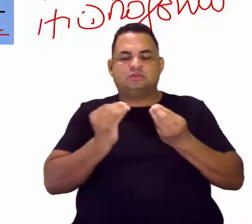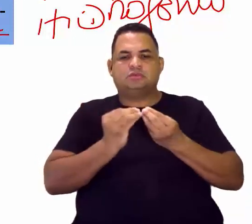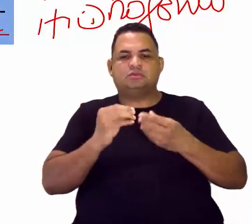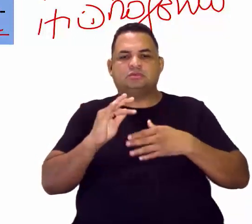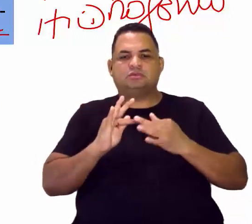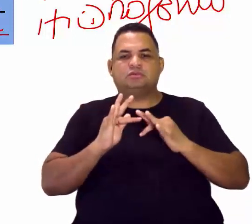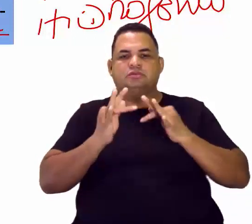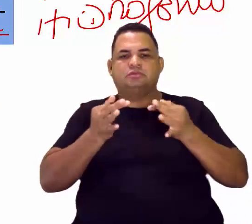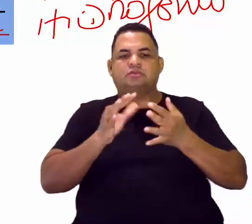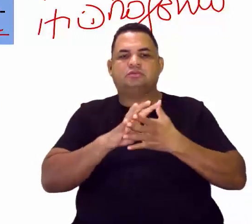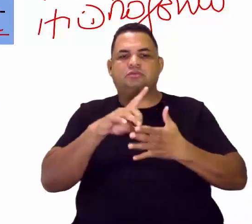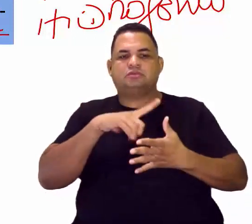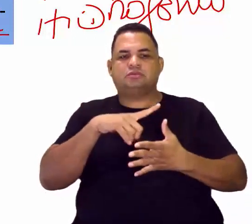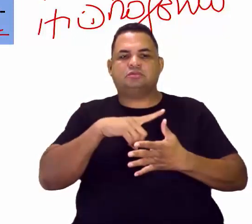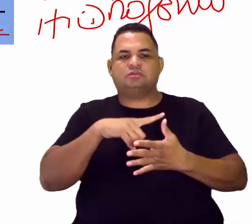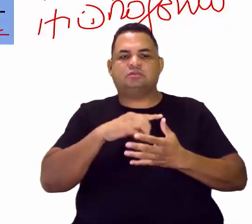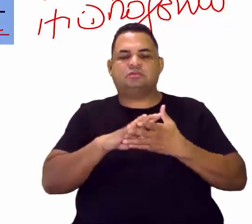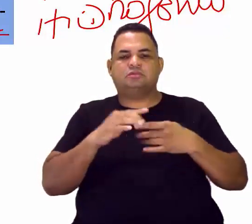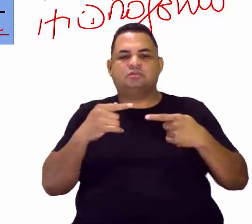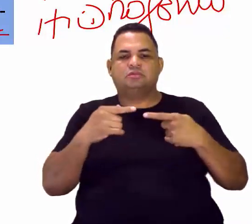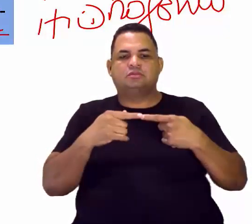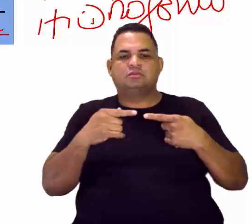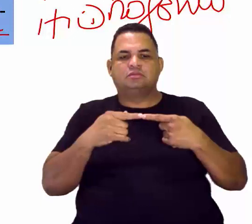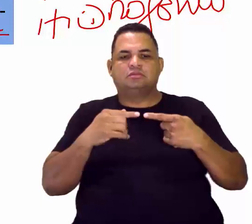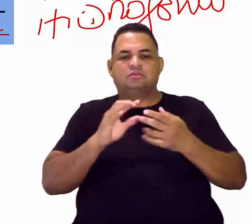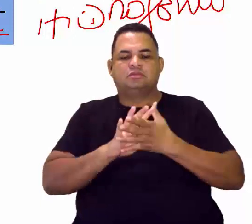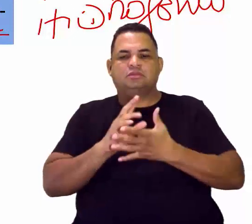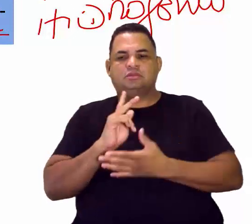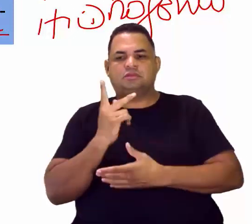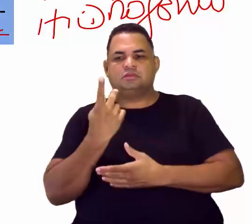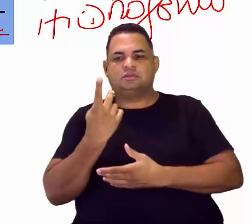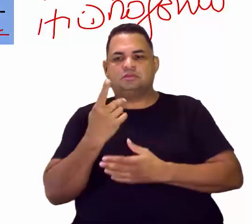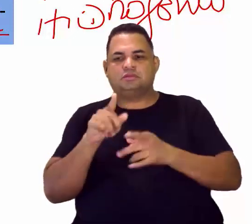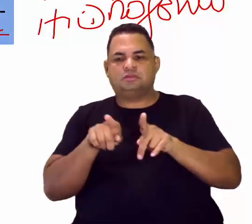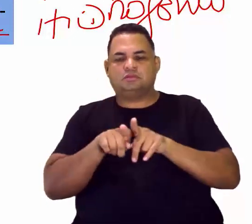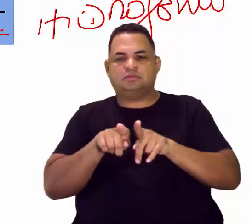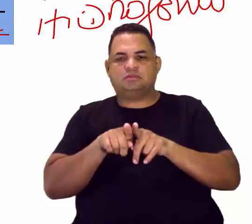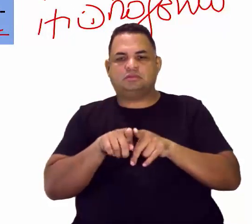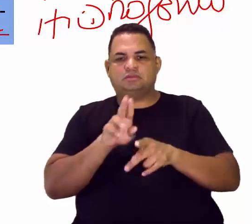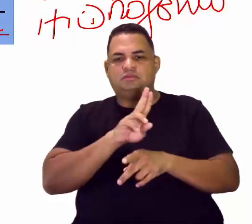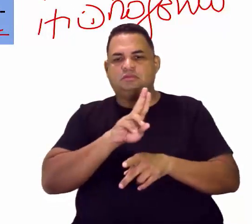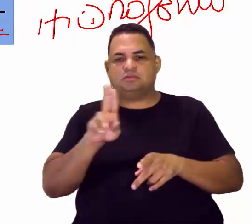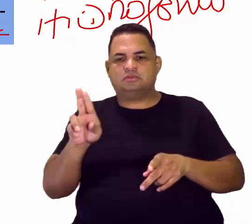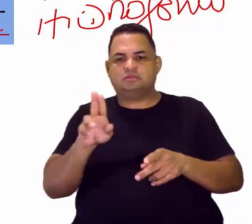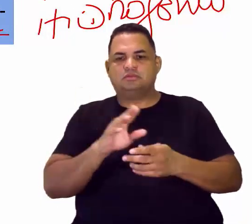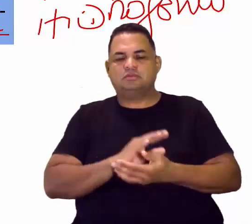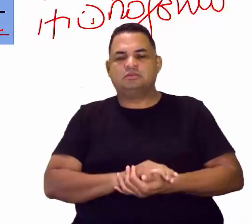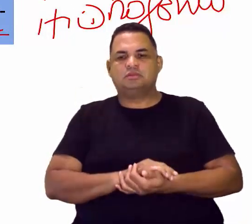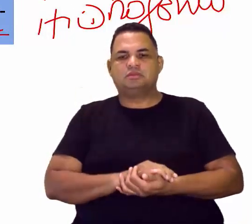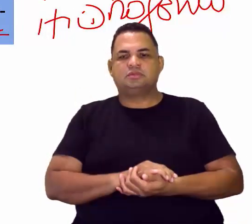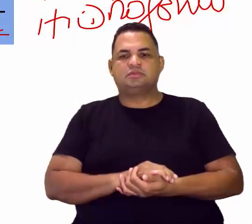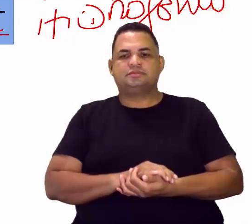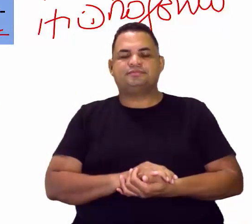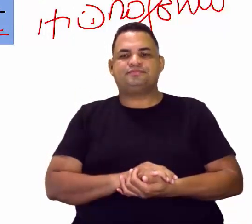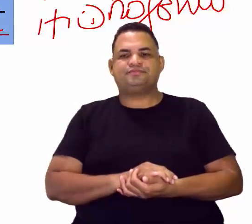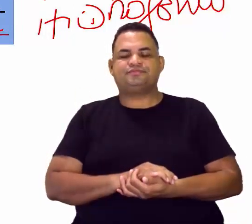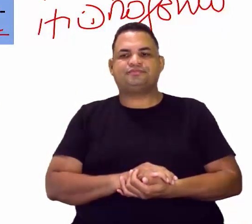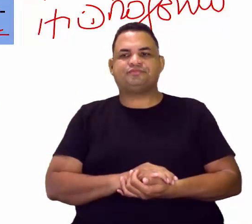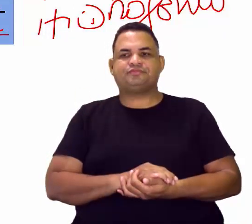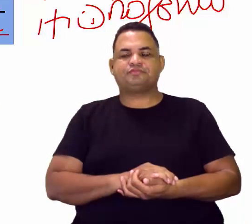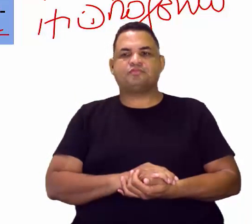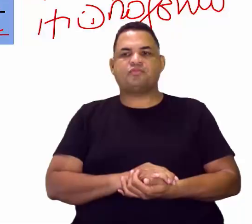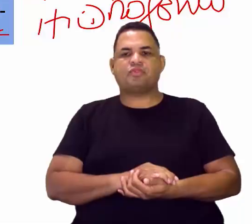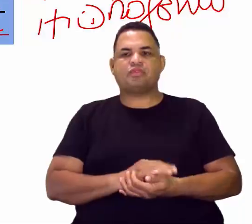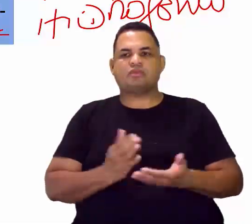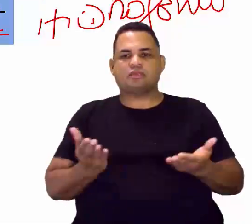último, aquela chamada ligação de hidrogênio, que também é denominada ponte de hidrogênio. Não é isso mesmo, professora Sabrina? É isso